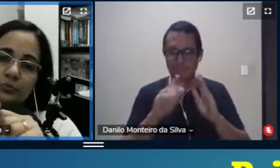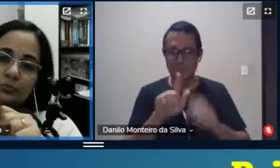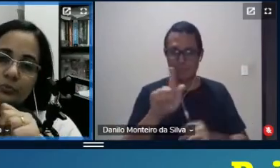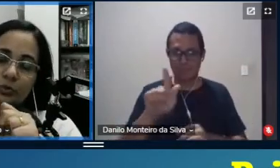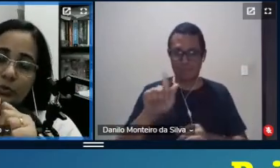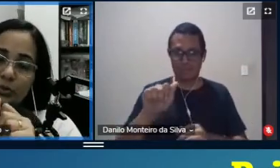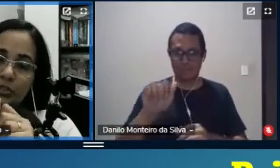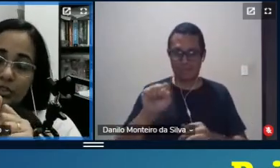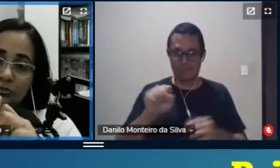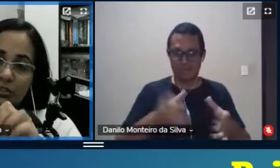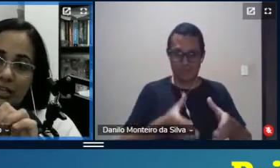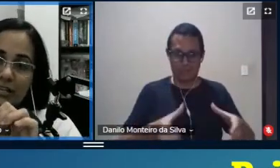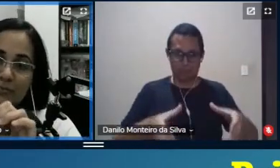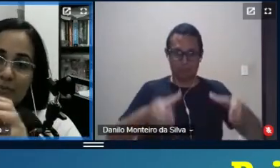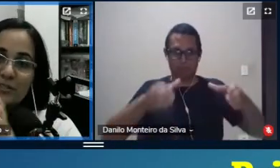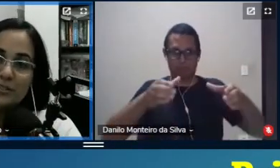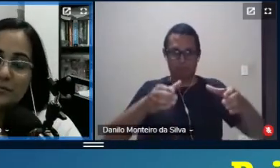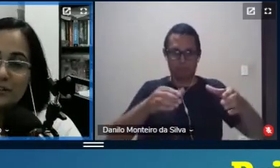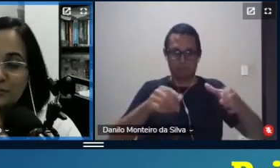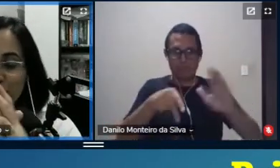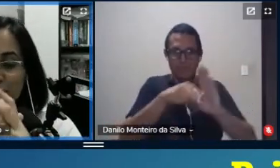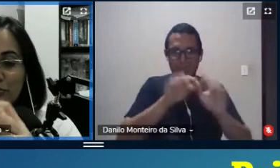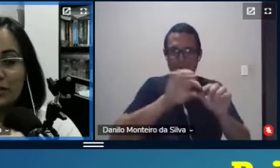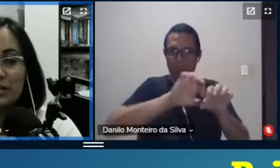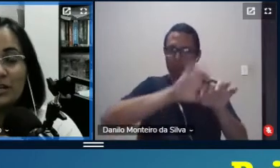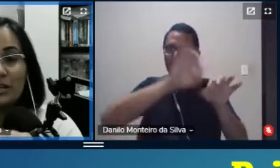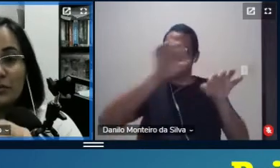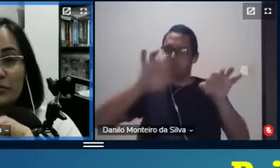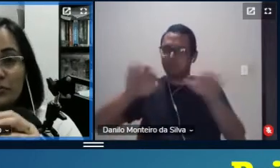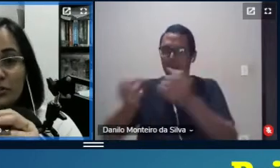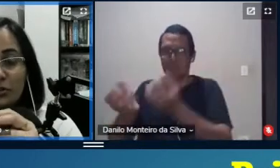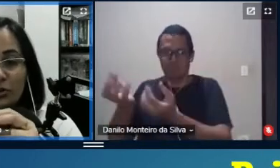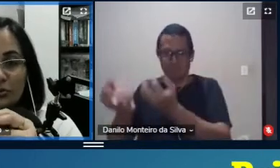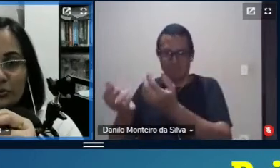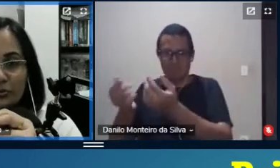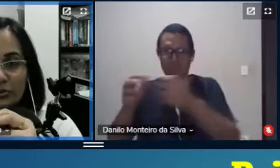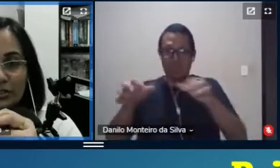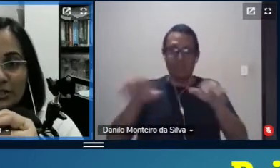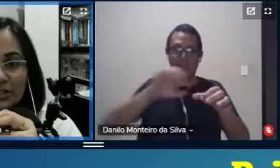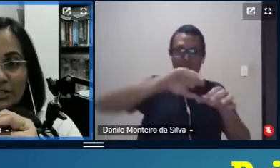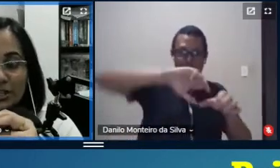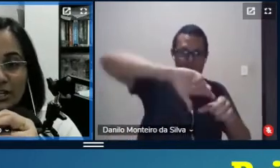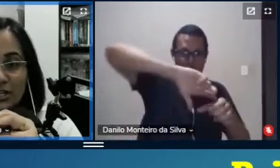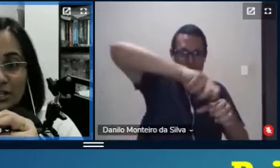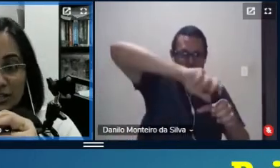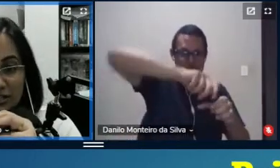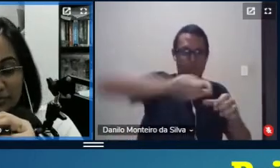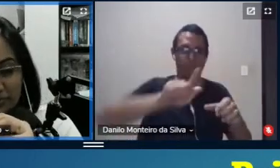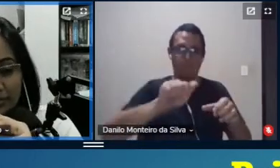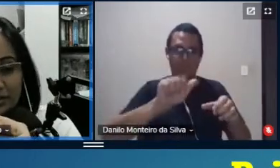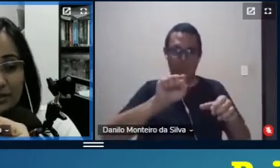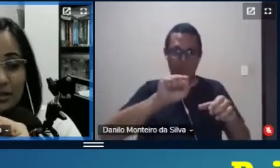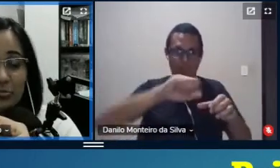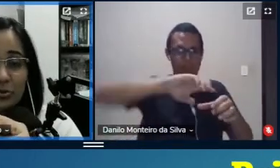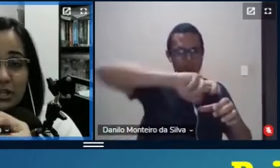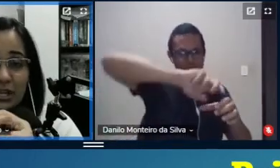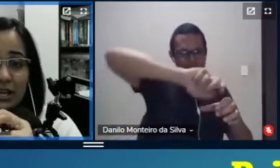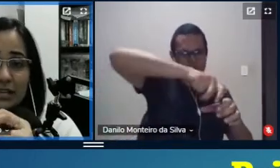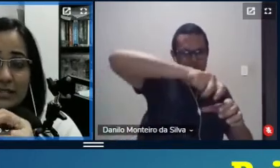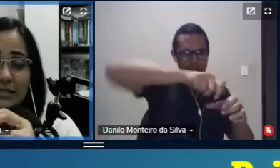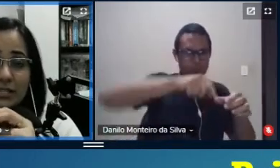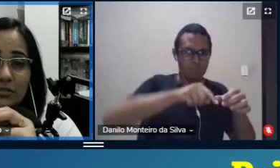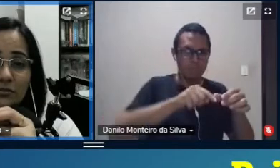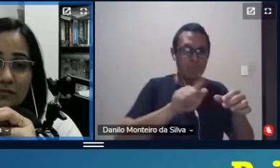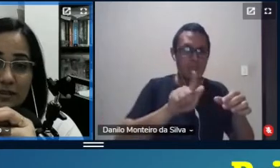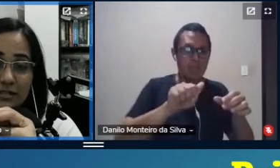do botijão de gás, pelo menos eu sempre faço isso. Eu vou e jogo detergente ali,